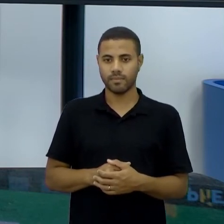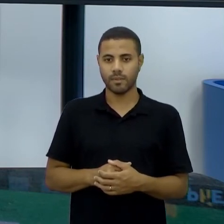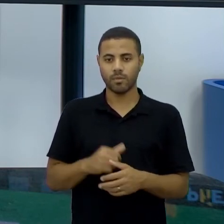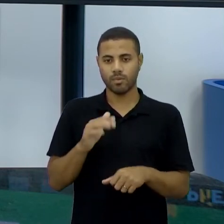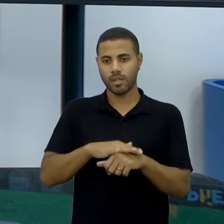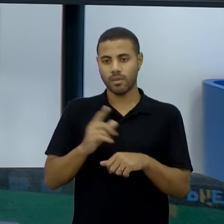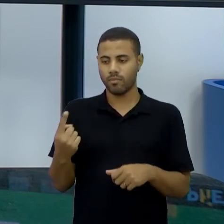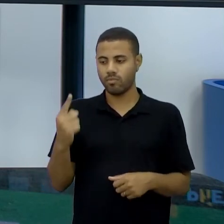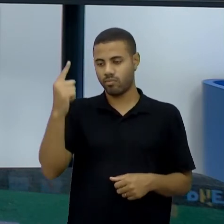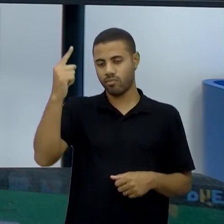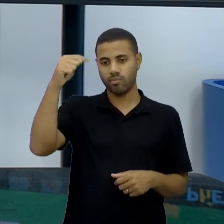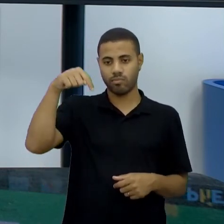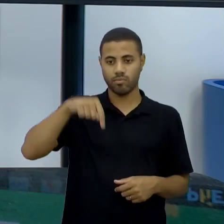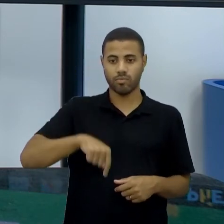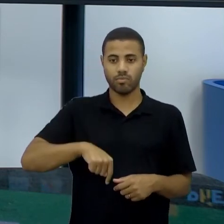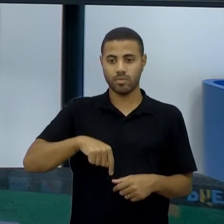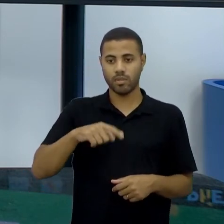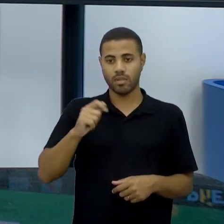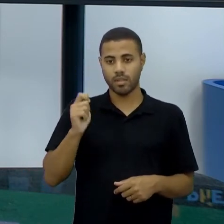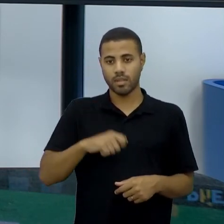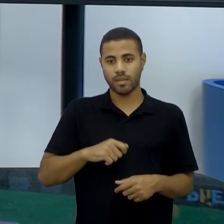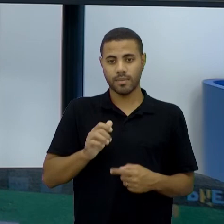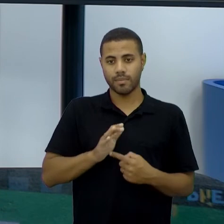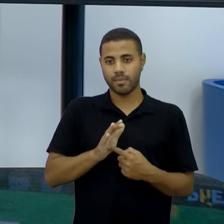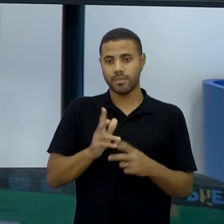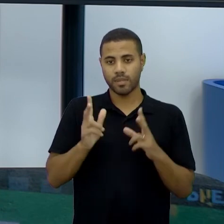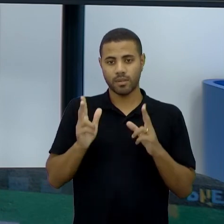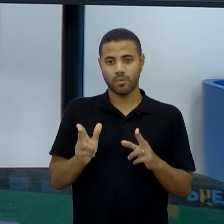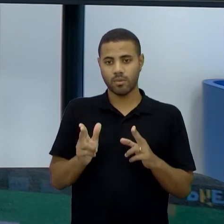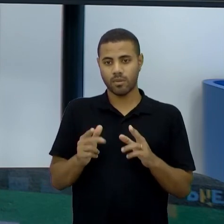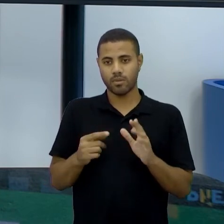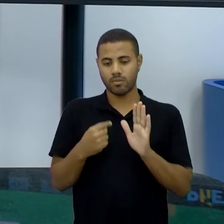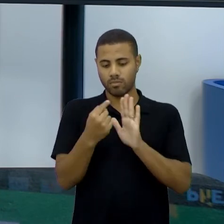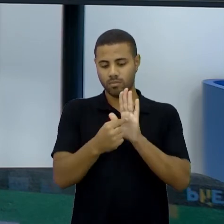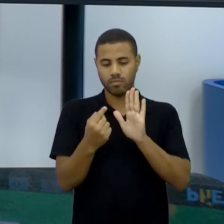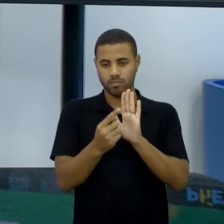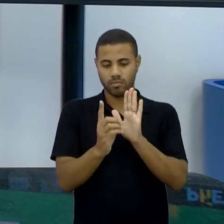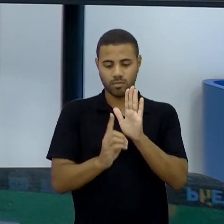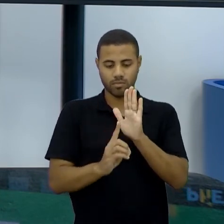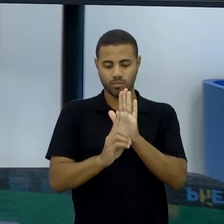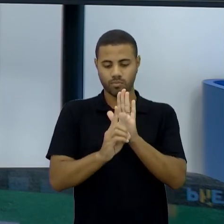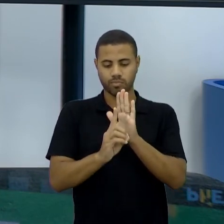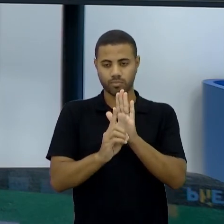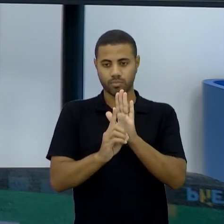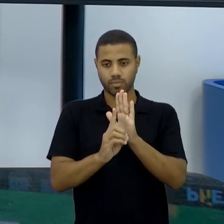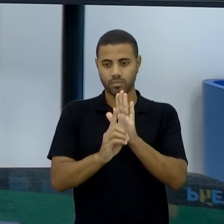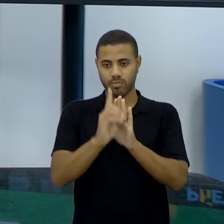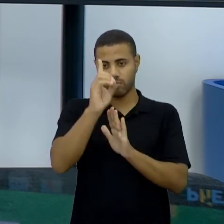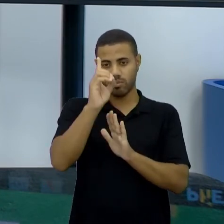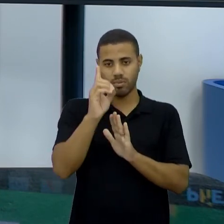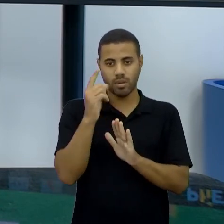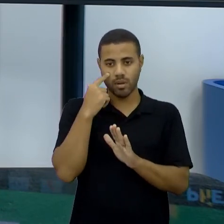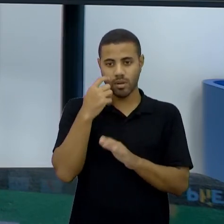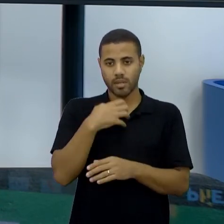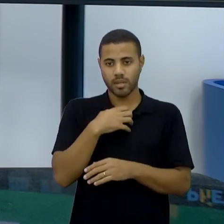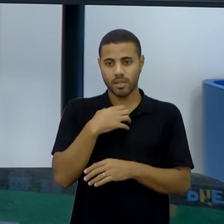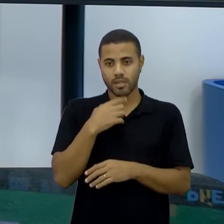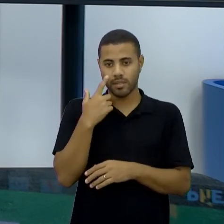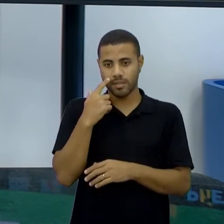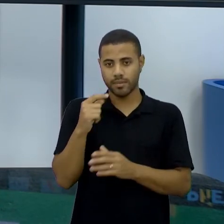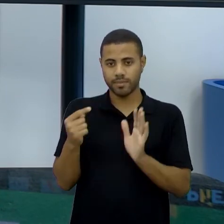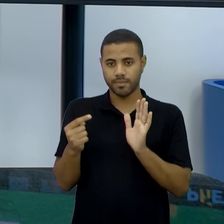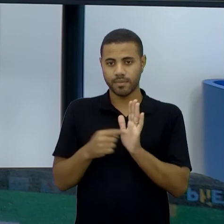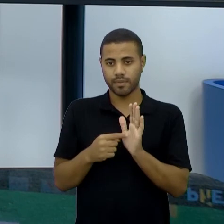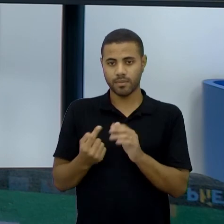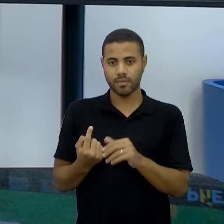de descida. Só que tem que encaixar direitinho no interior aí, ó. Então, eu vou dar um tiro de canhão, ó.